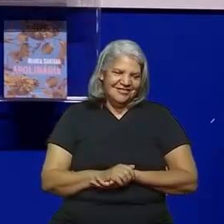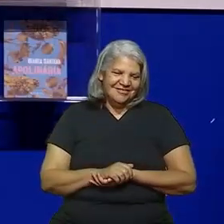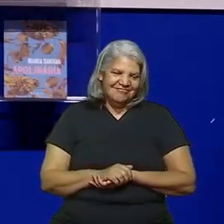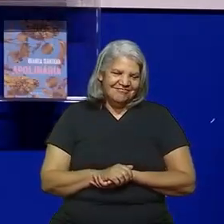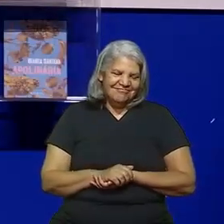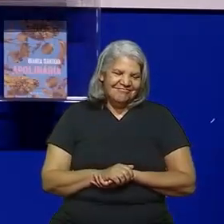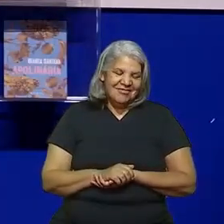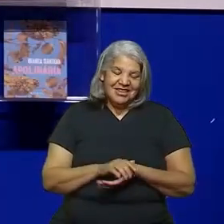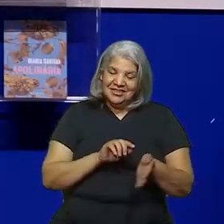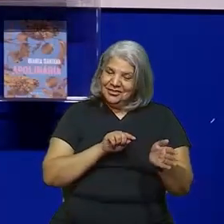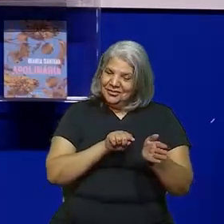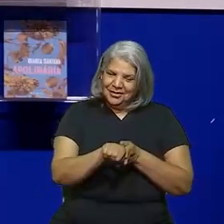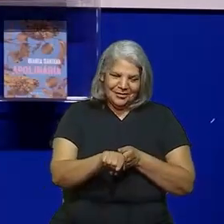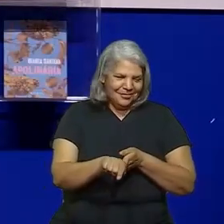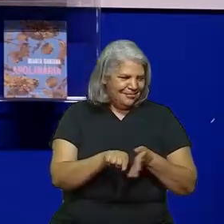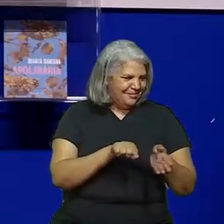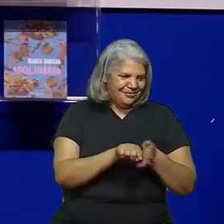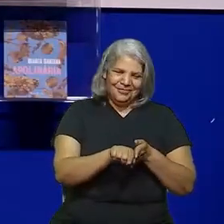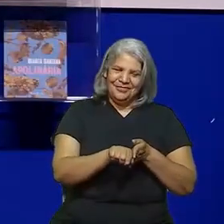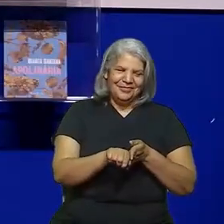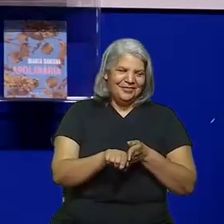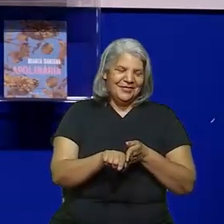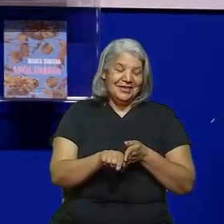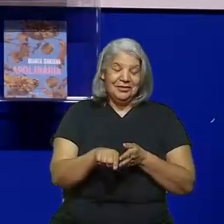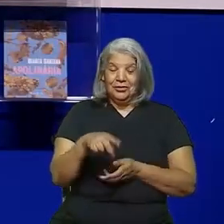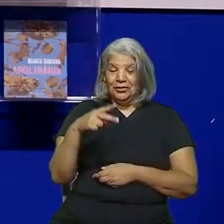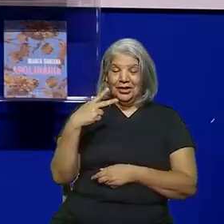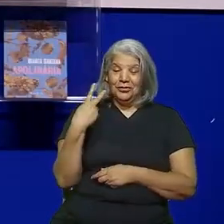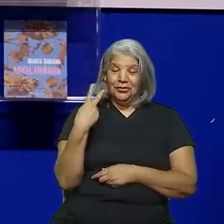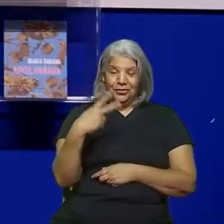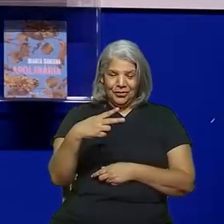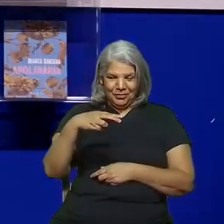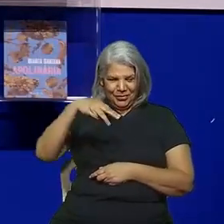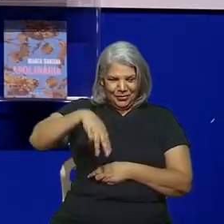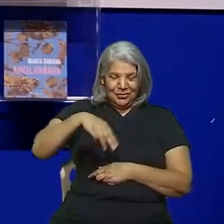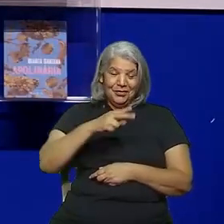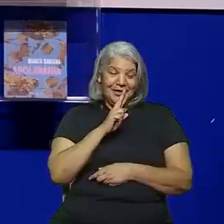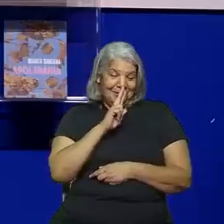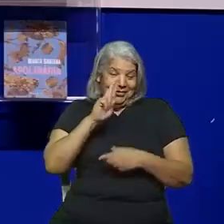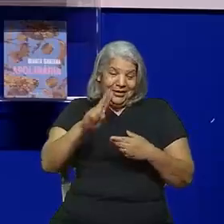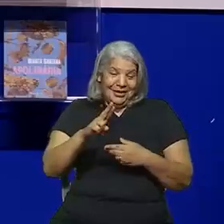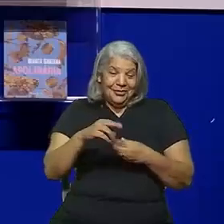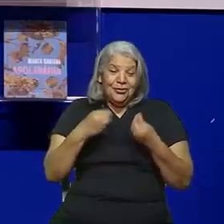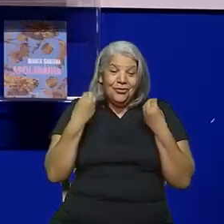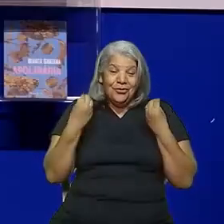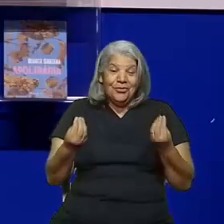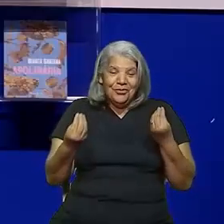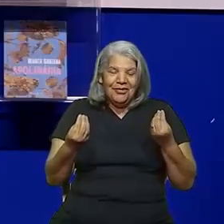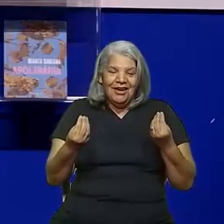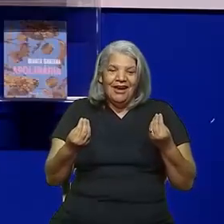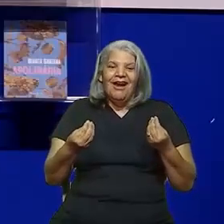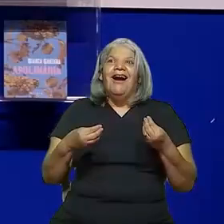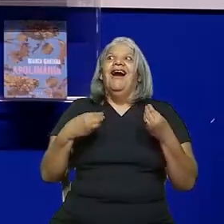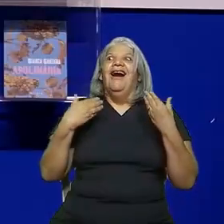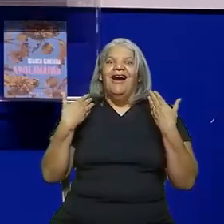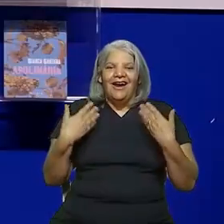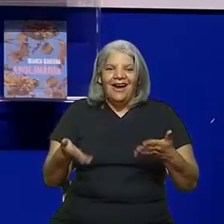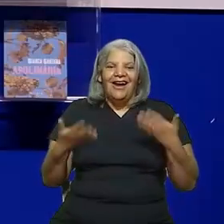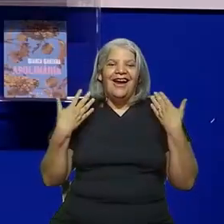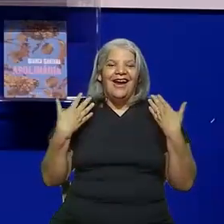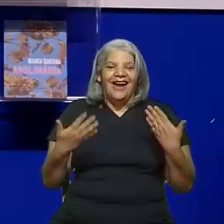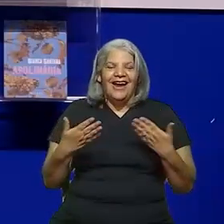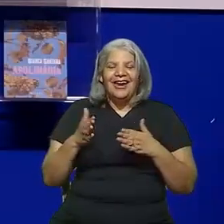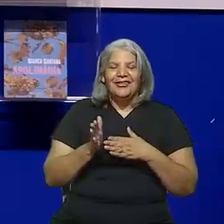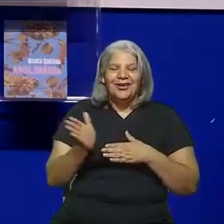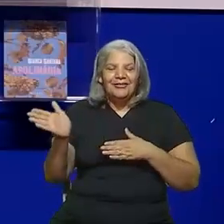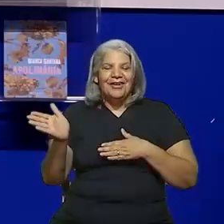Isso não é uma pergunta que se faça quando tem 2 minutos para responder ali. Então é uma encruzilhada assim, ó. Um vai para lá, outro vai